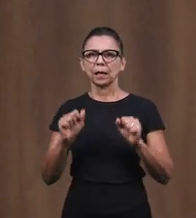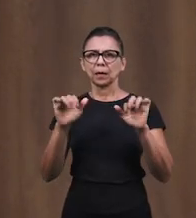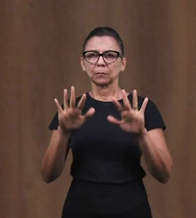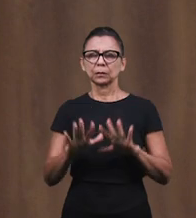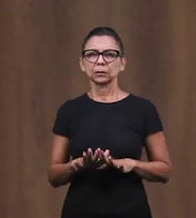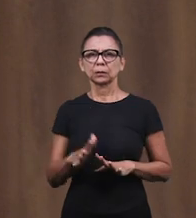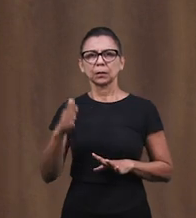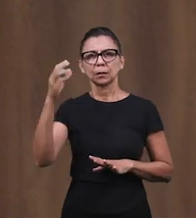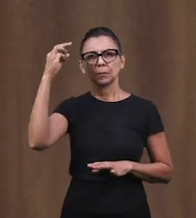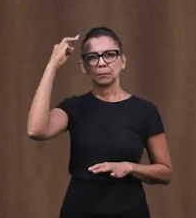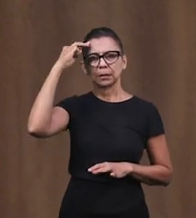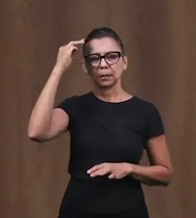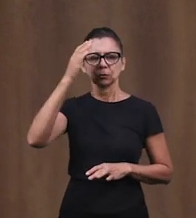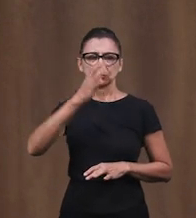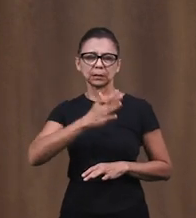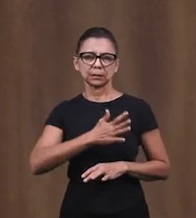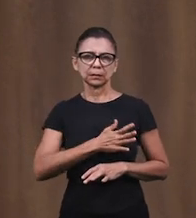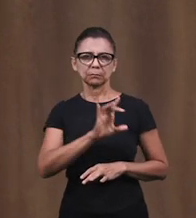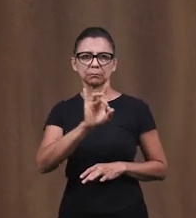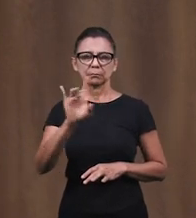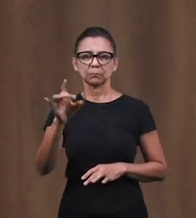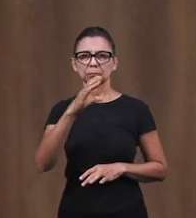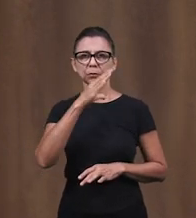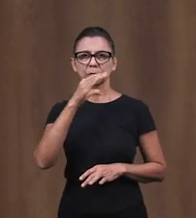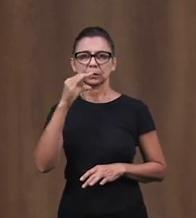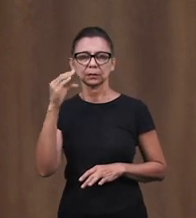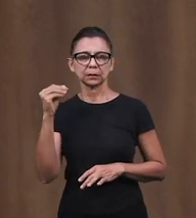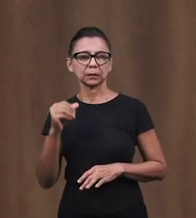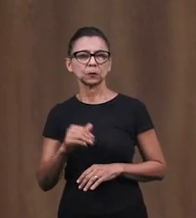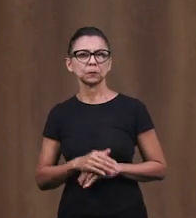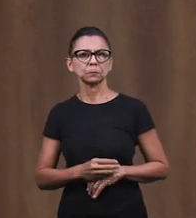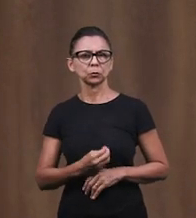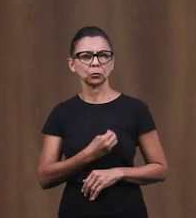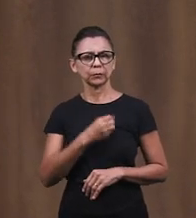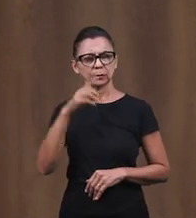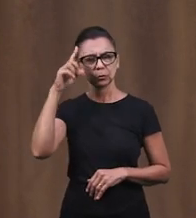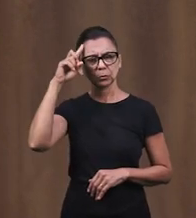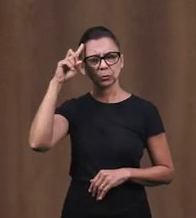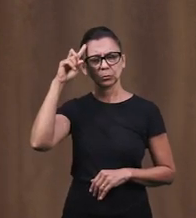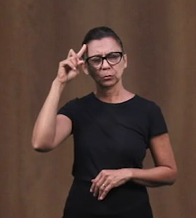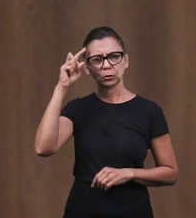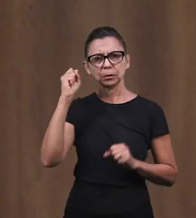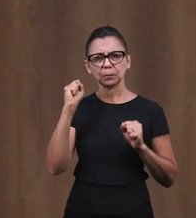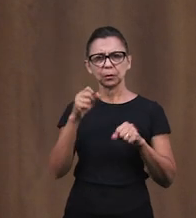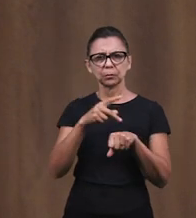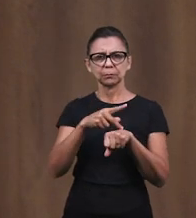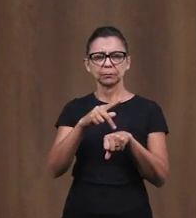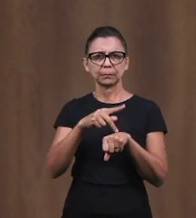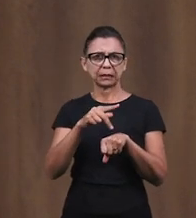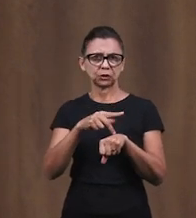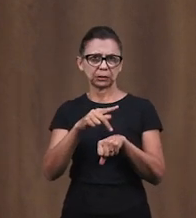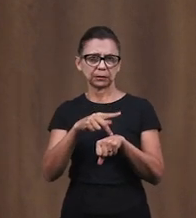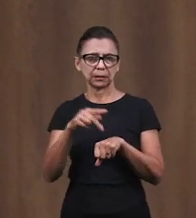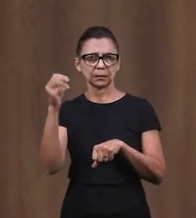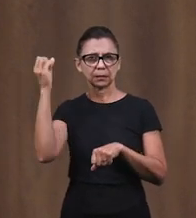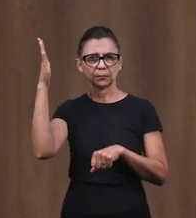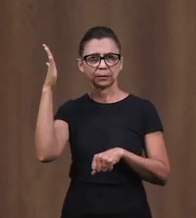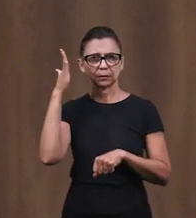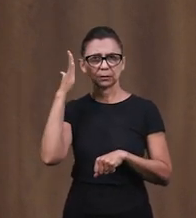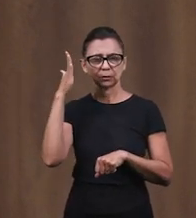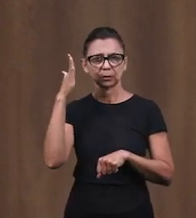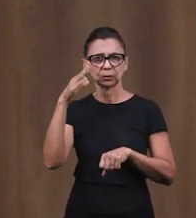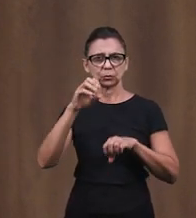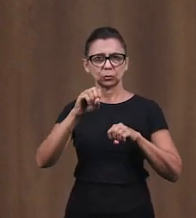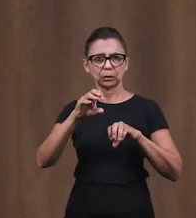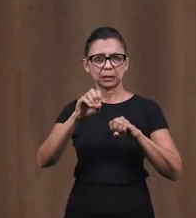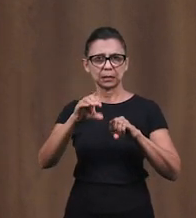na mente e no coração de cada adolescente, no seu dia a dia, para que eles possam colocar em prática, Senhor, a revelação